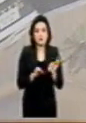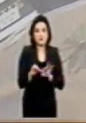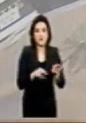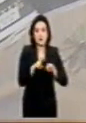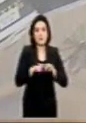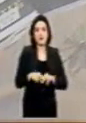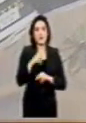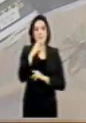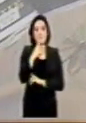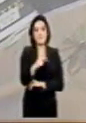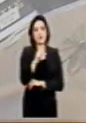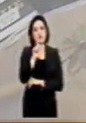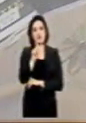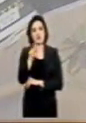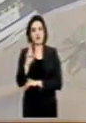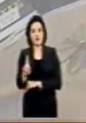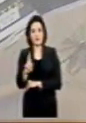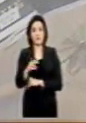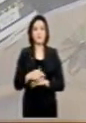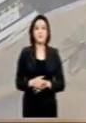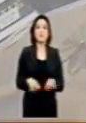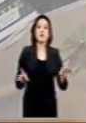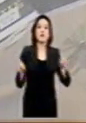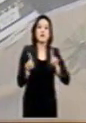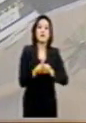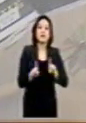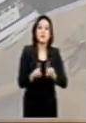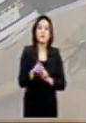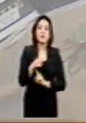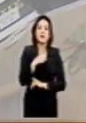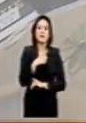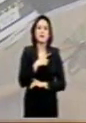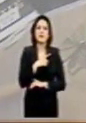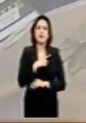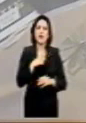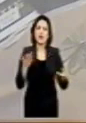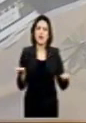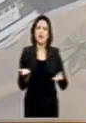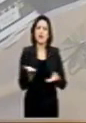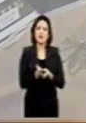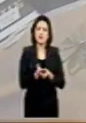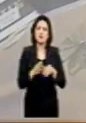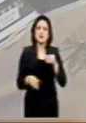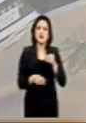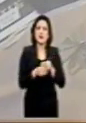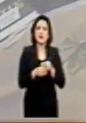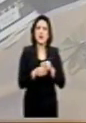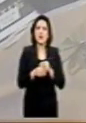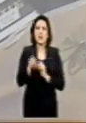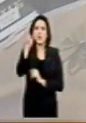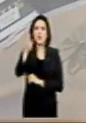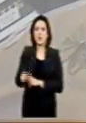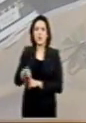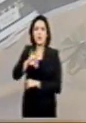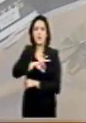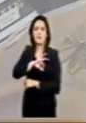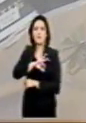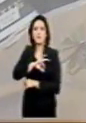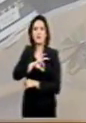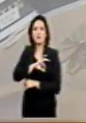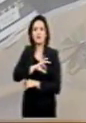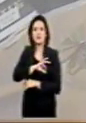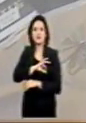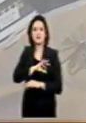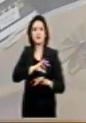da República. Também veio aos autos pedido do policial legislativo Pedro Ricardo